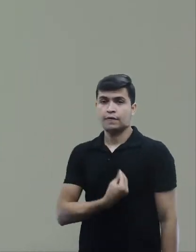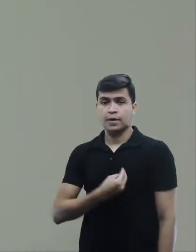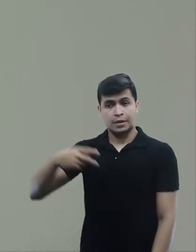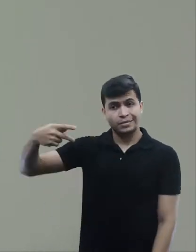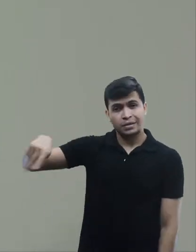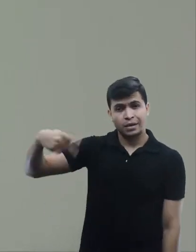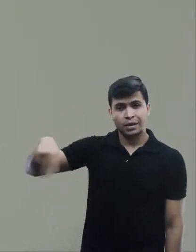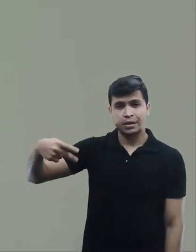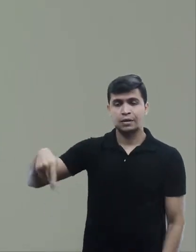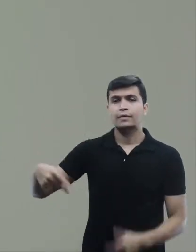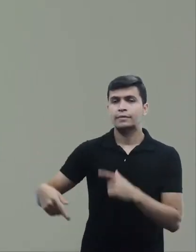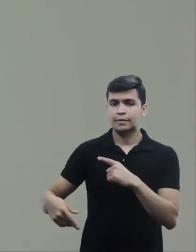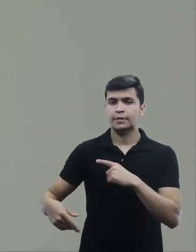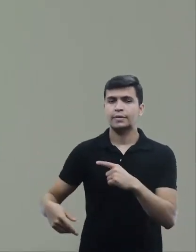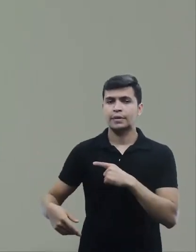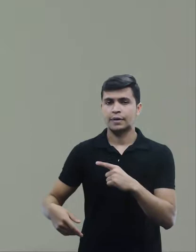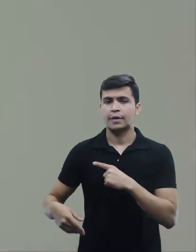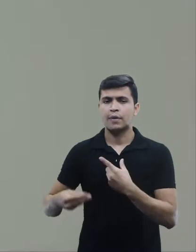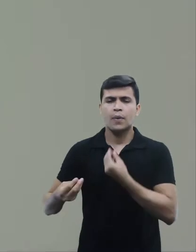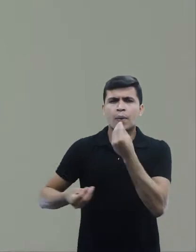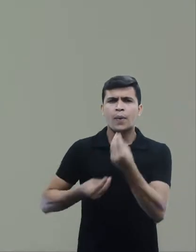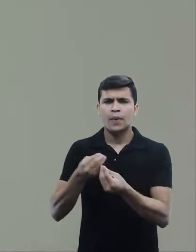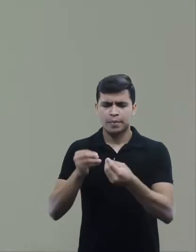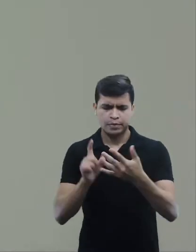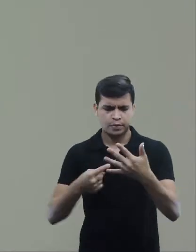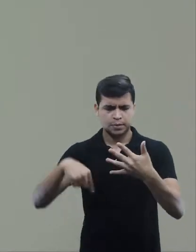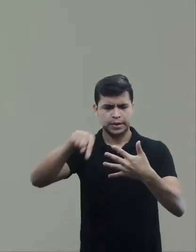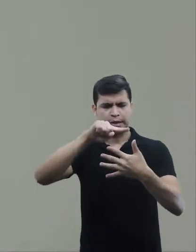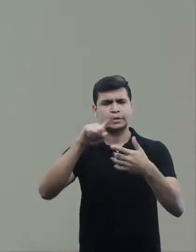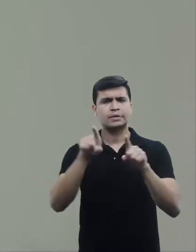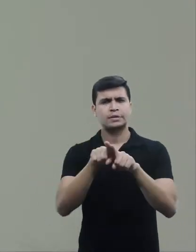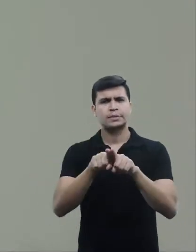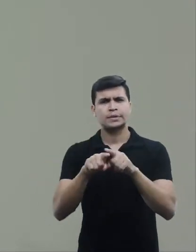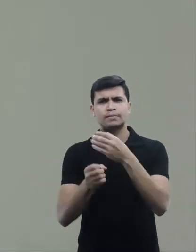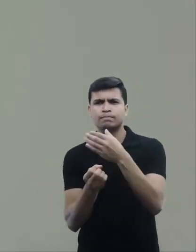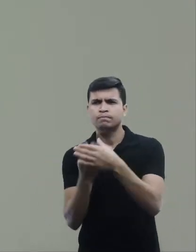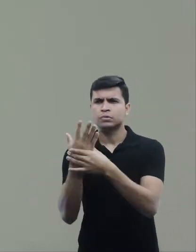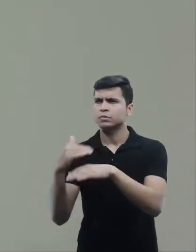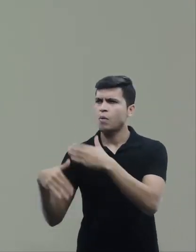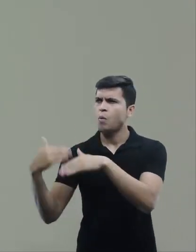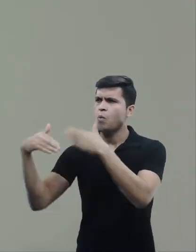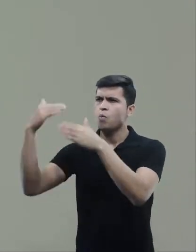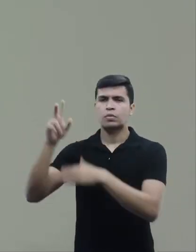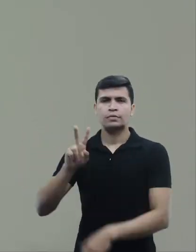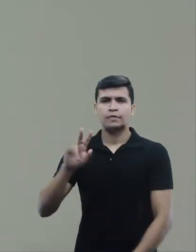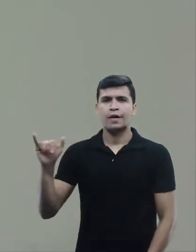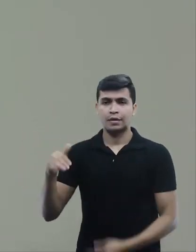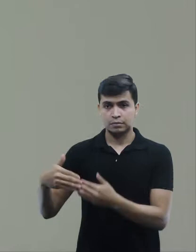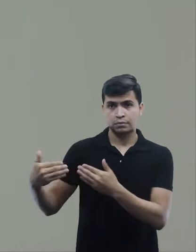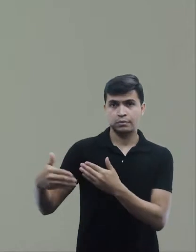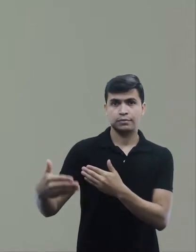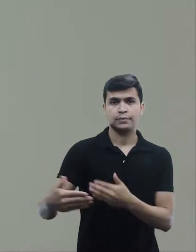vida dos estudantes, que devem subsidiar a forma como as competências socioemocionais serão desenvolvidas ao longo do